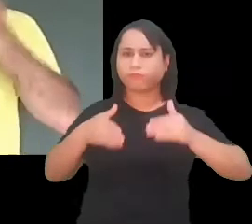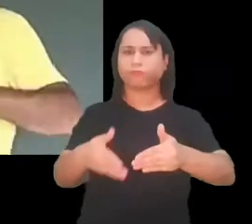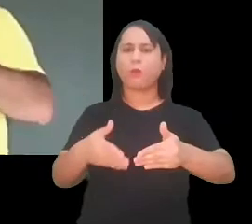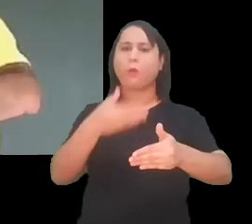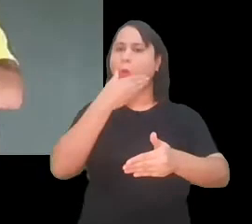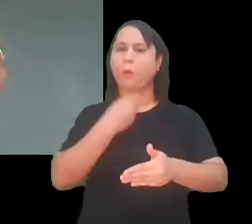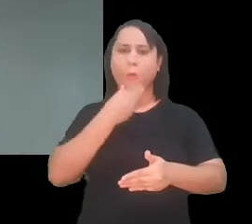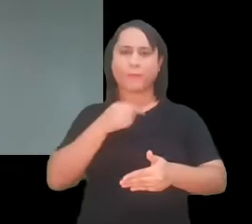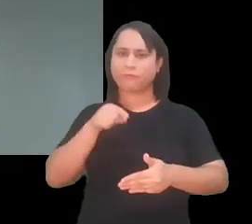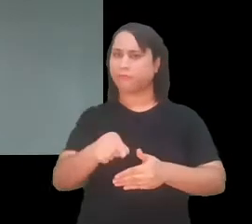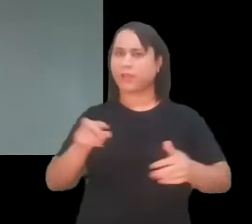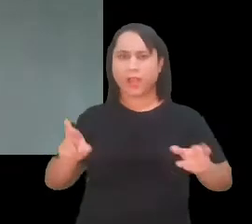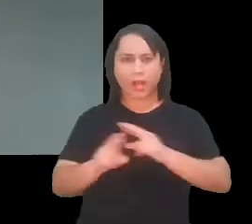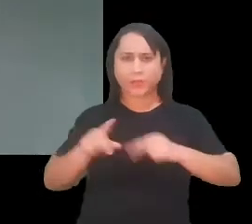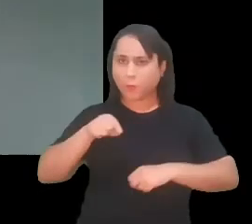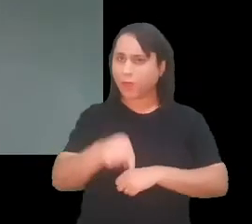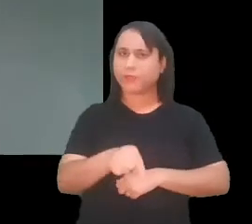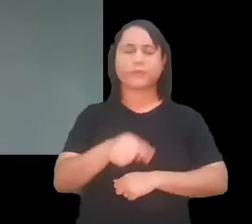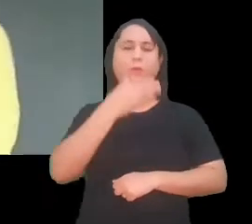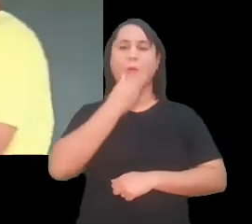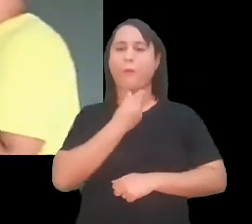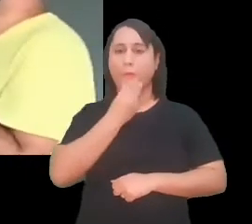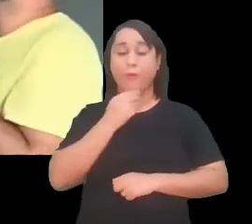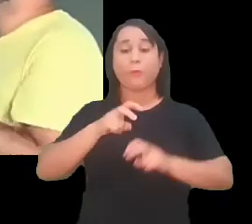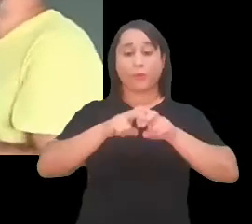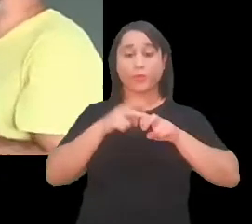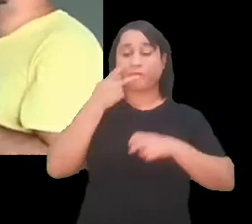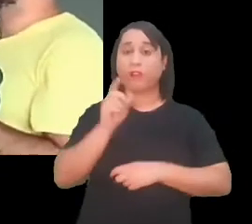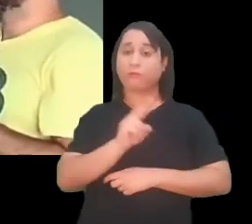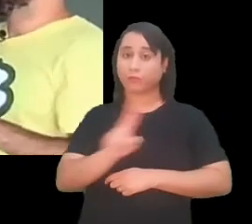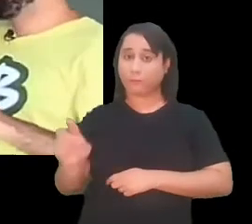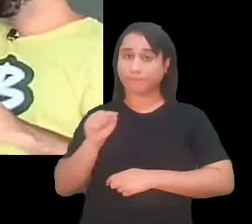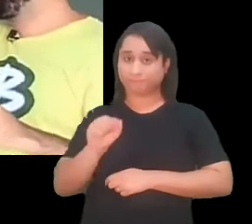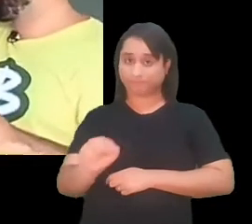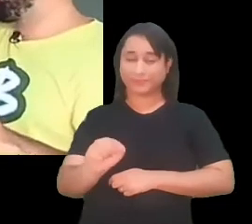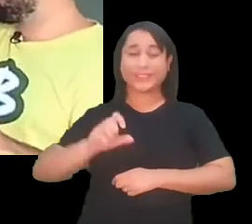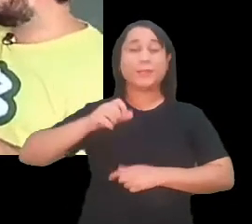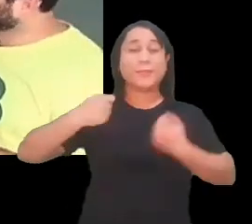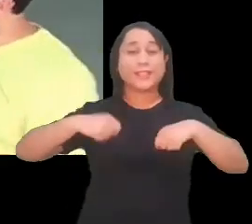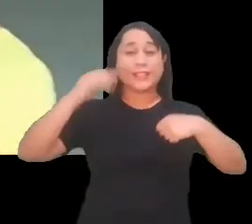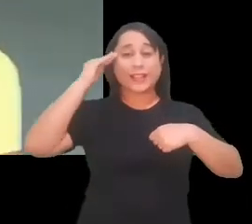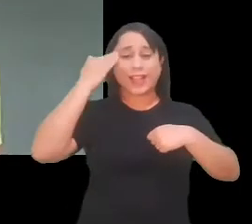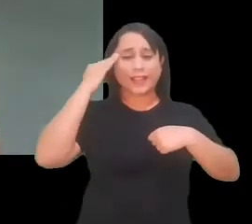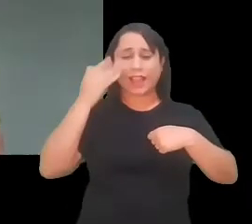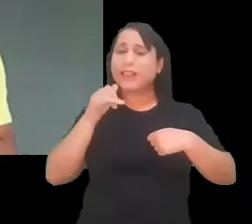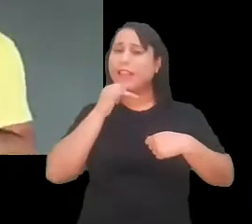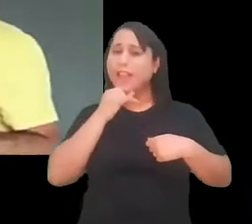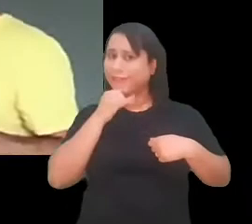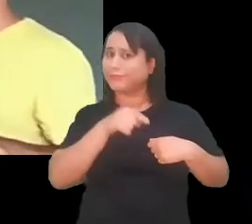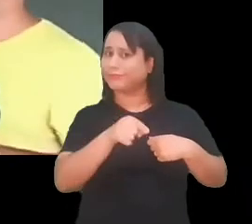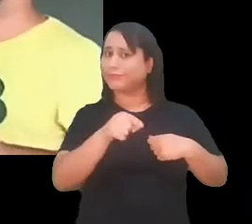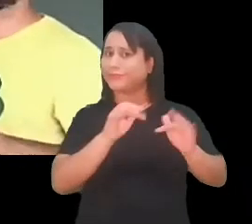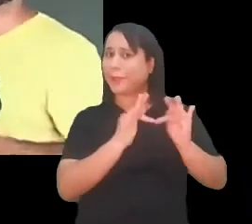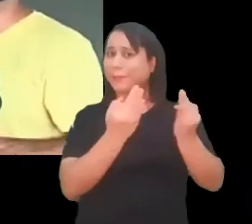uma herança totalmente pertencente ao homem, por isso que ela é chamada de holândrica. Então você tem que entender o seguinte, professor, você botou um heredograma